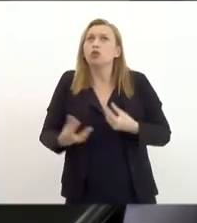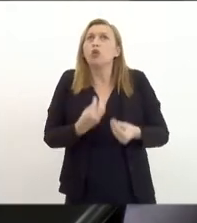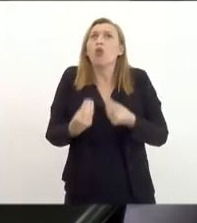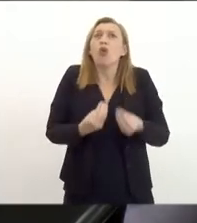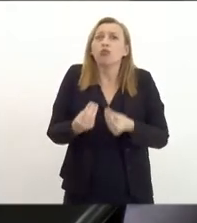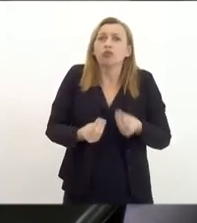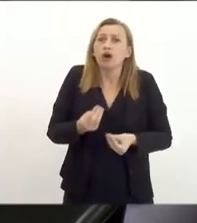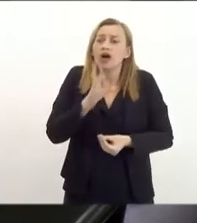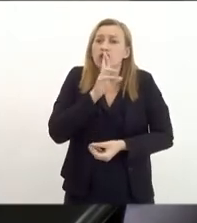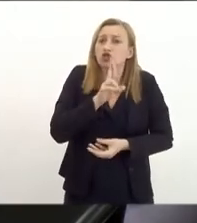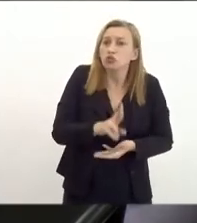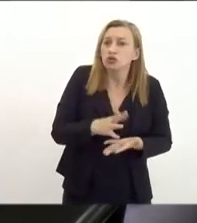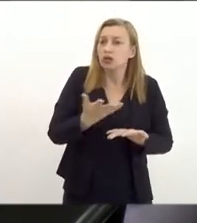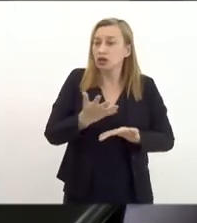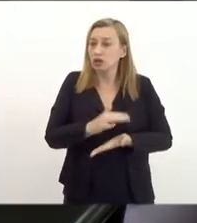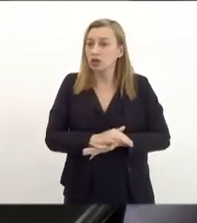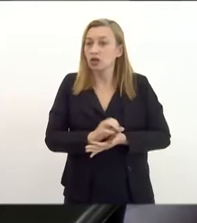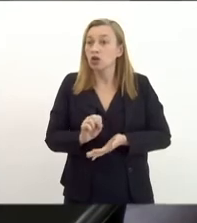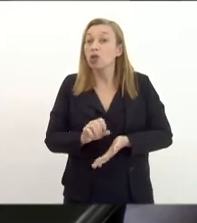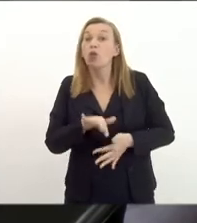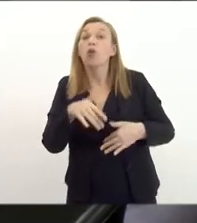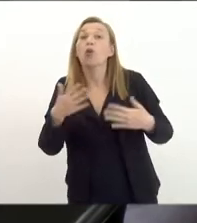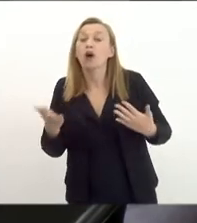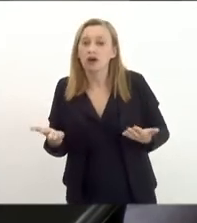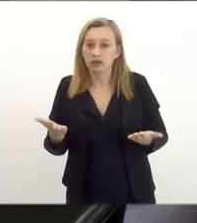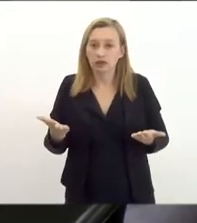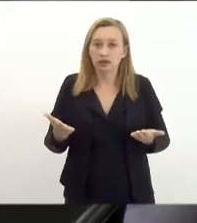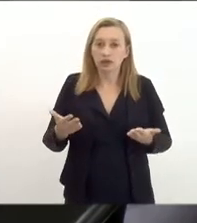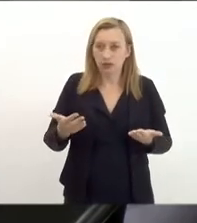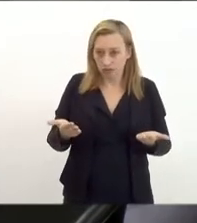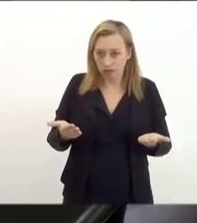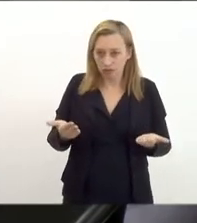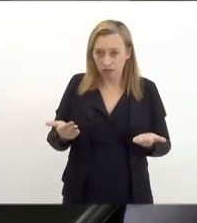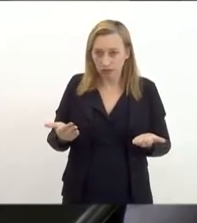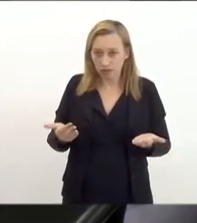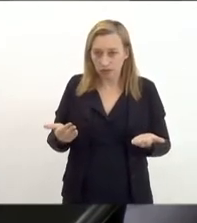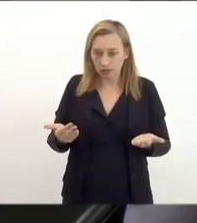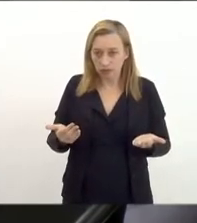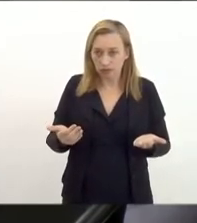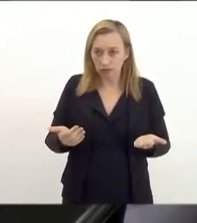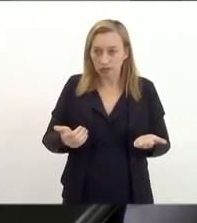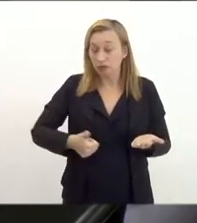responder e quais foram as premissas